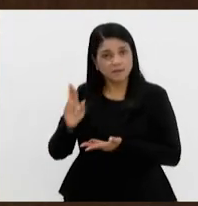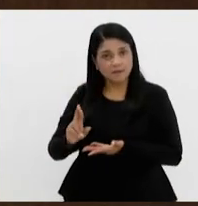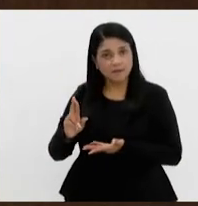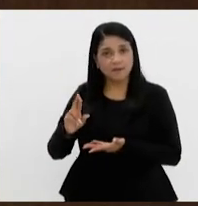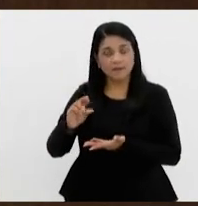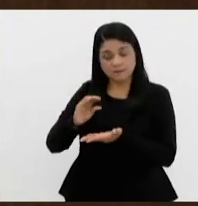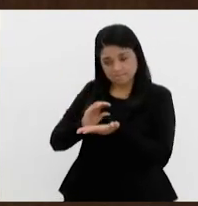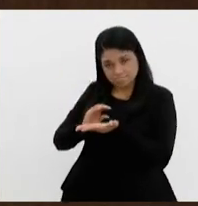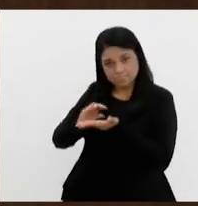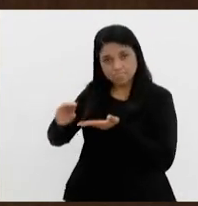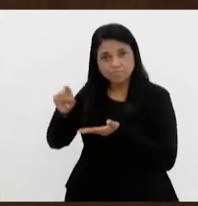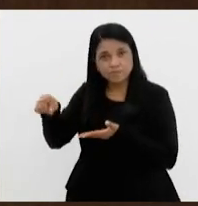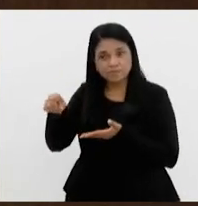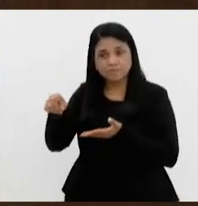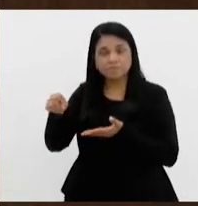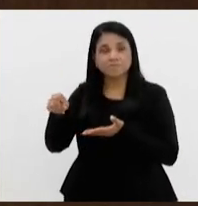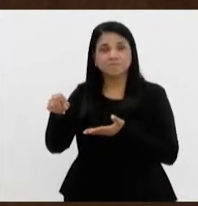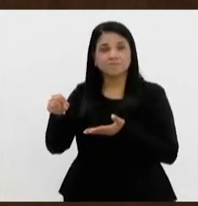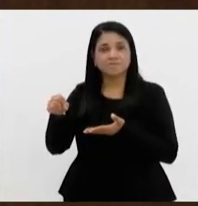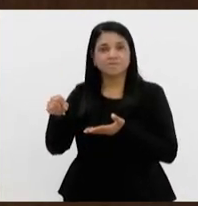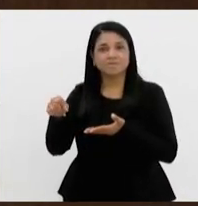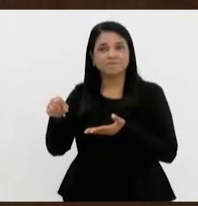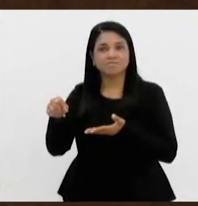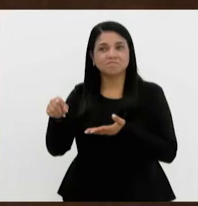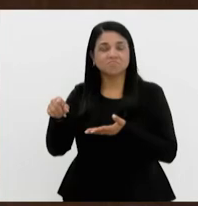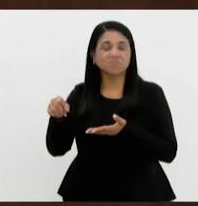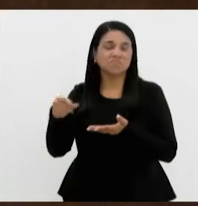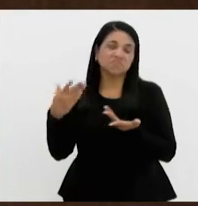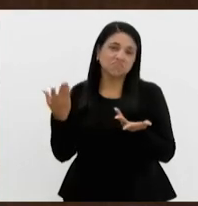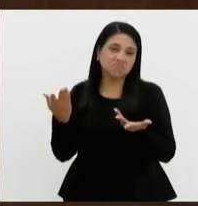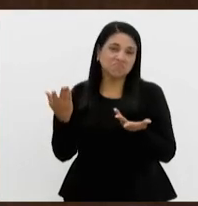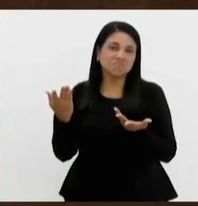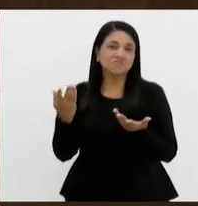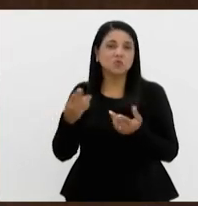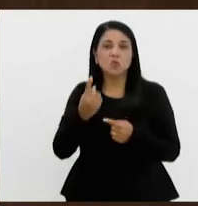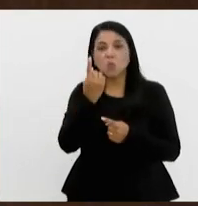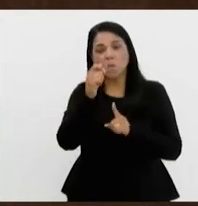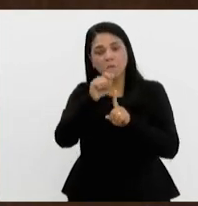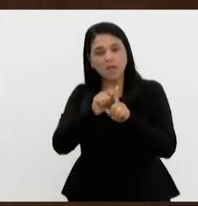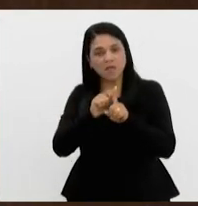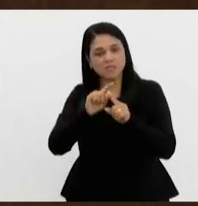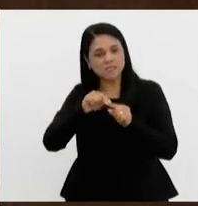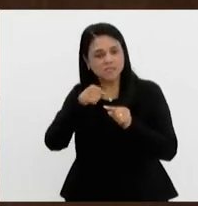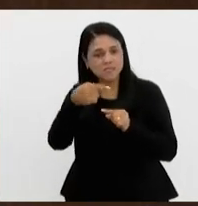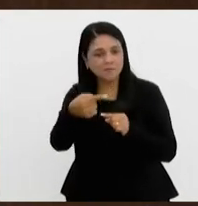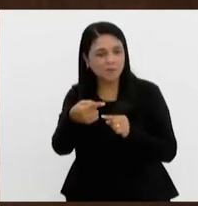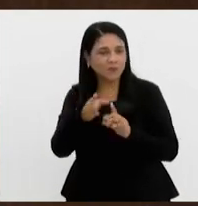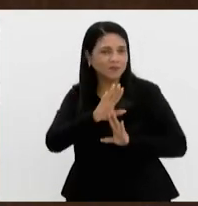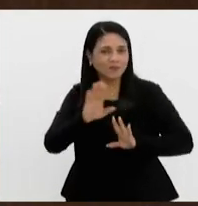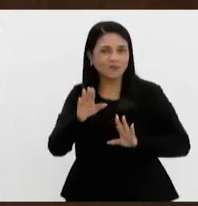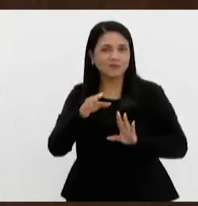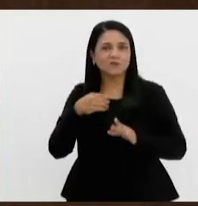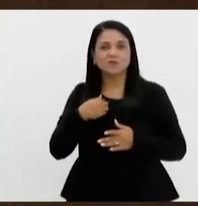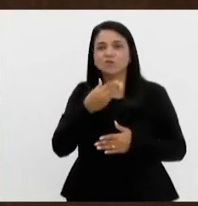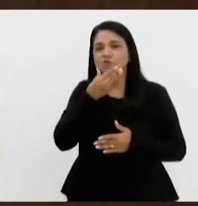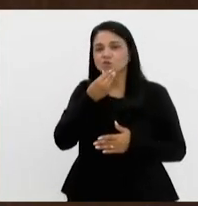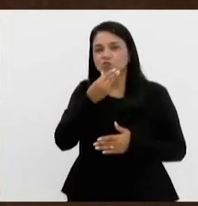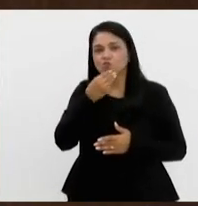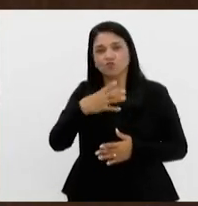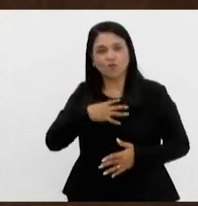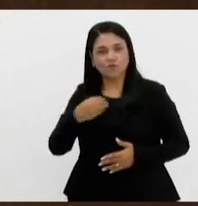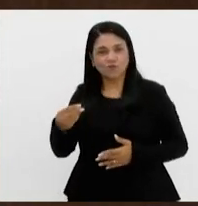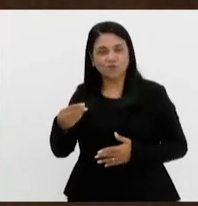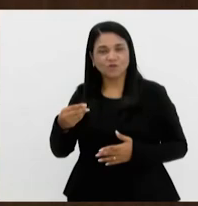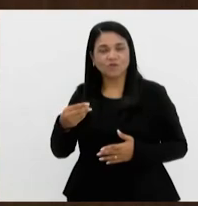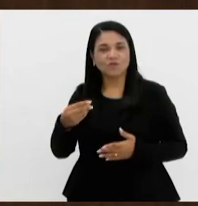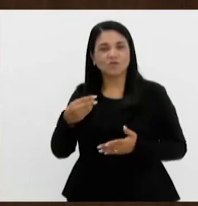estado do Rio de Janeiro, e, coincidência, claro, um mês depois o filho dela foi nomeado secretário de Cultura da prefeitura